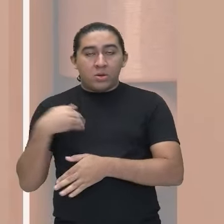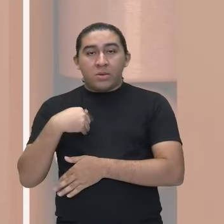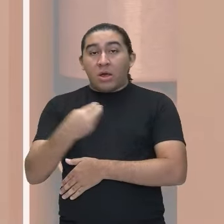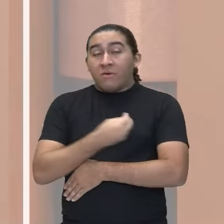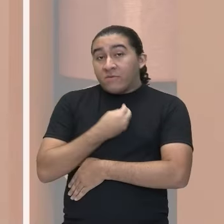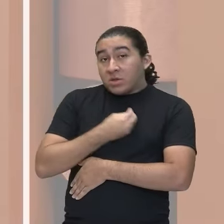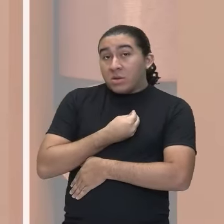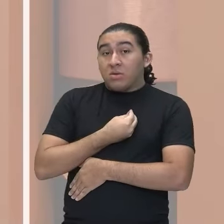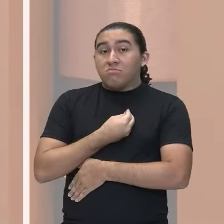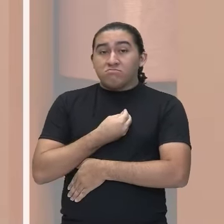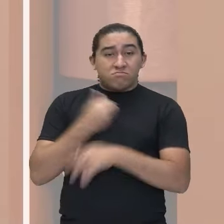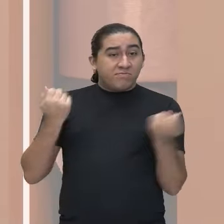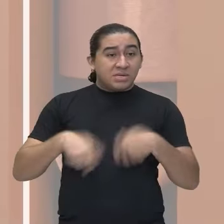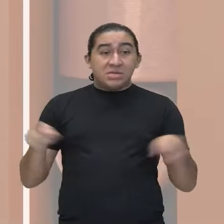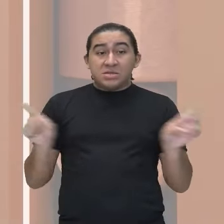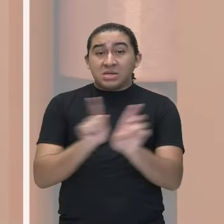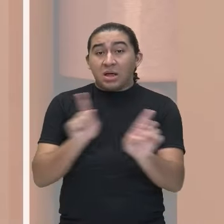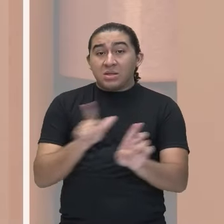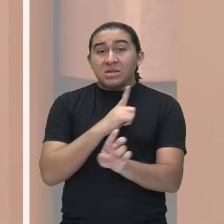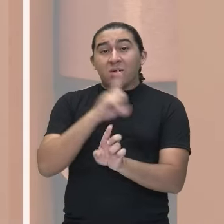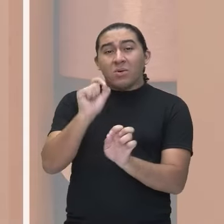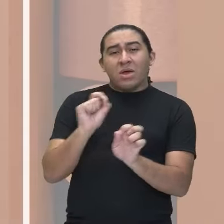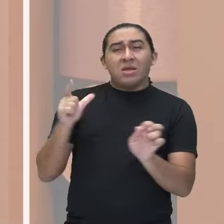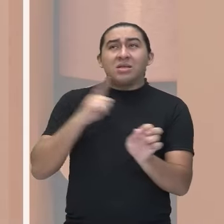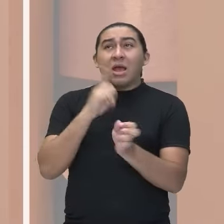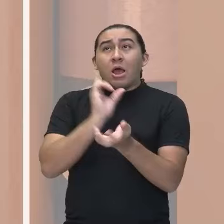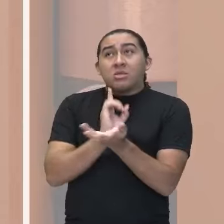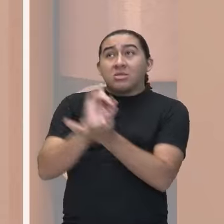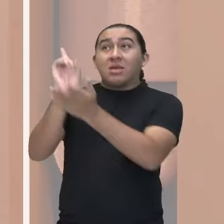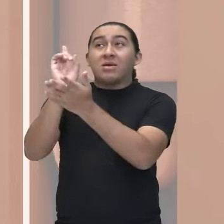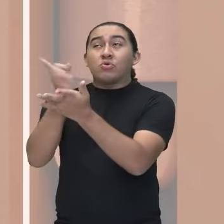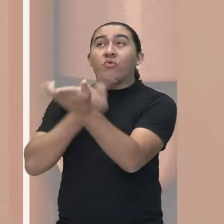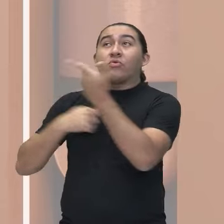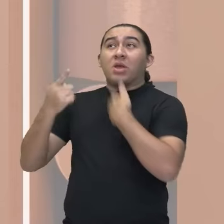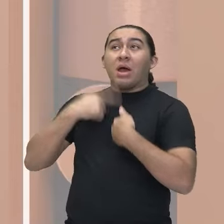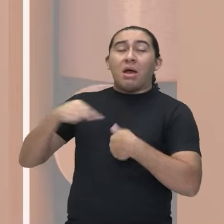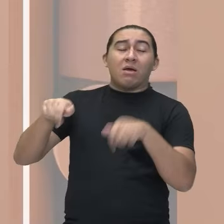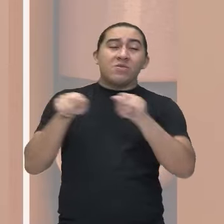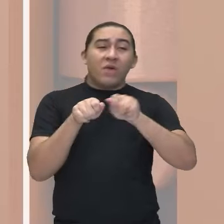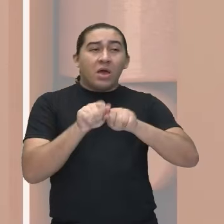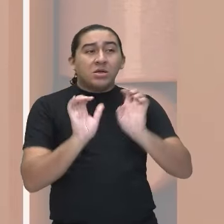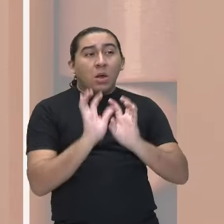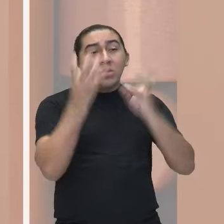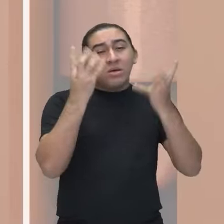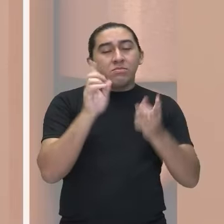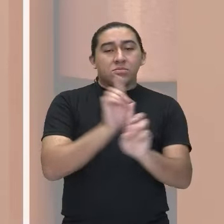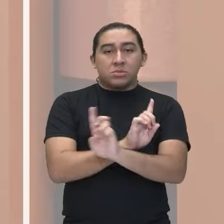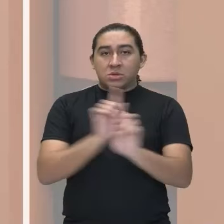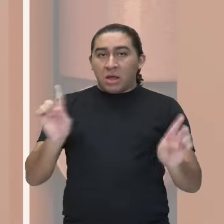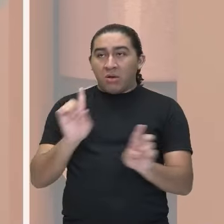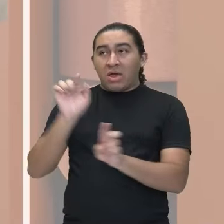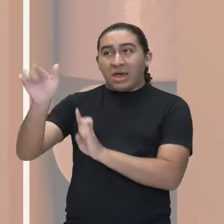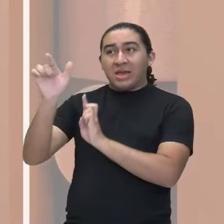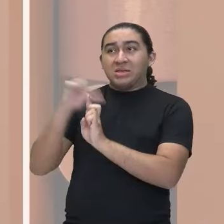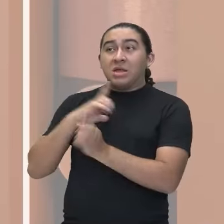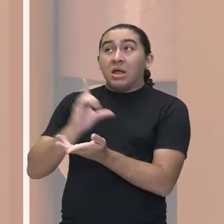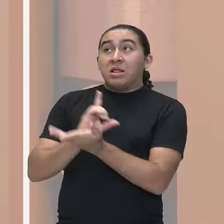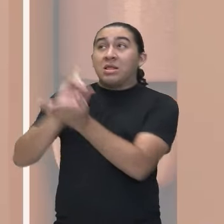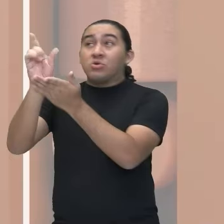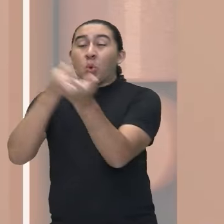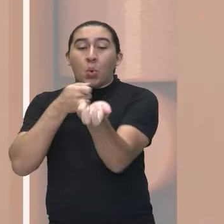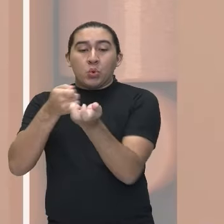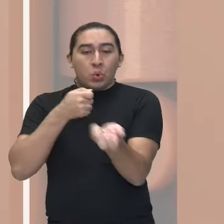Eu não preciso da vontade dos deuses para isso, né? Os deuses brincando com a